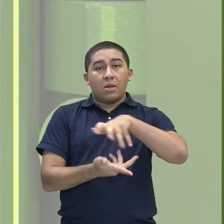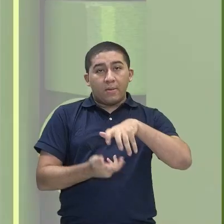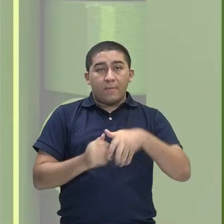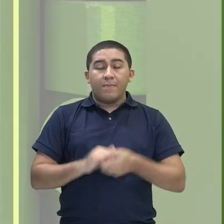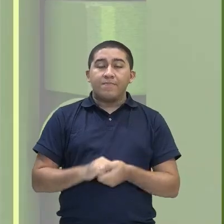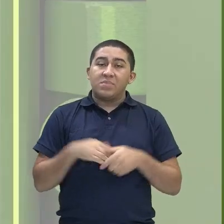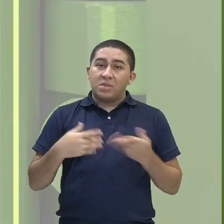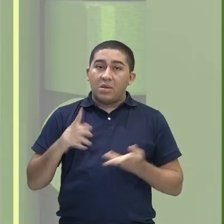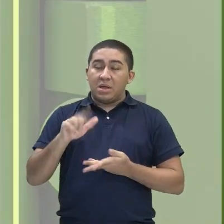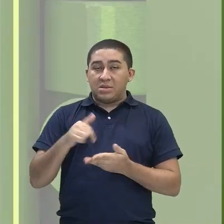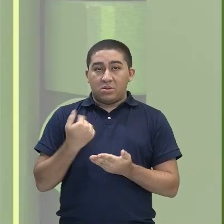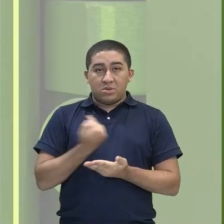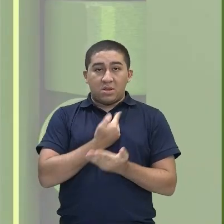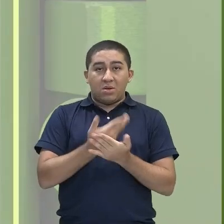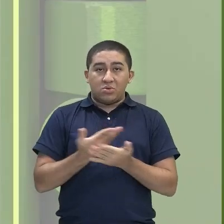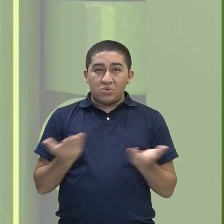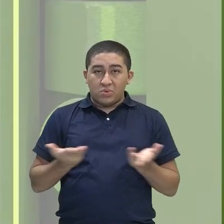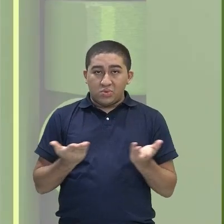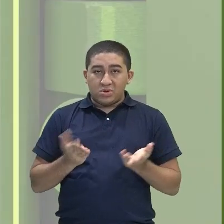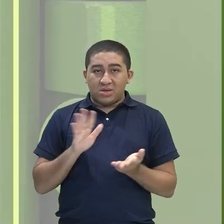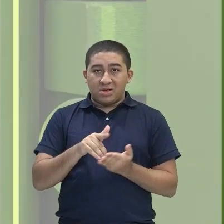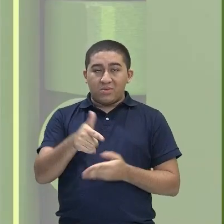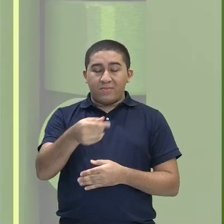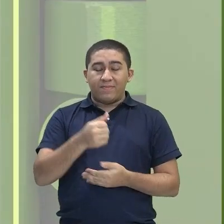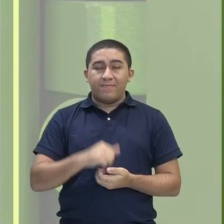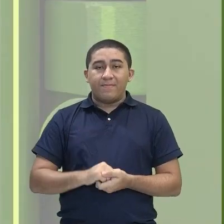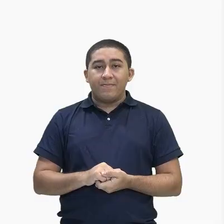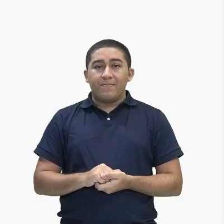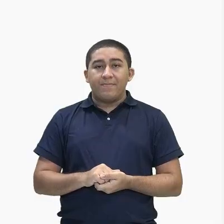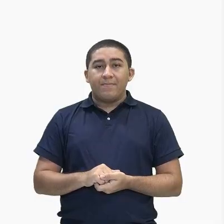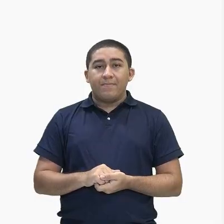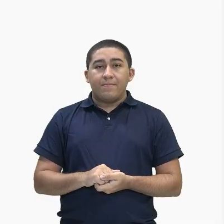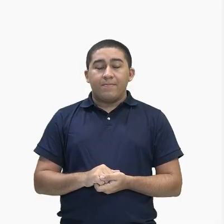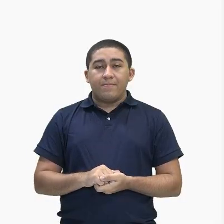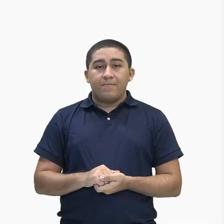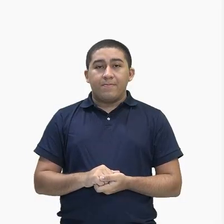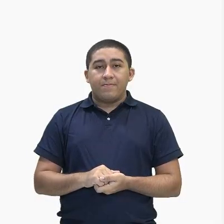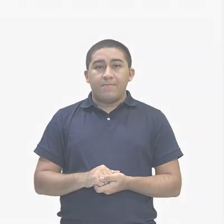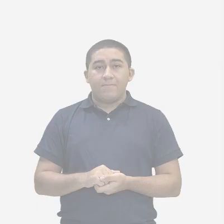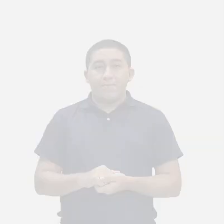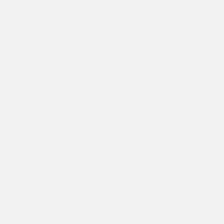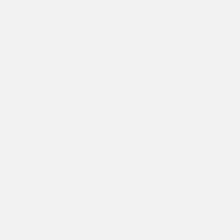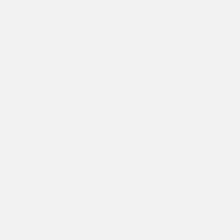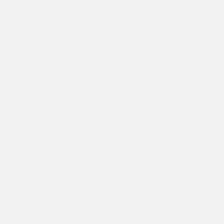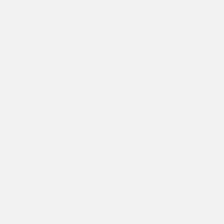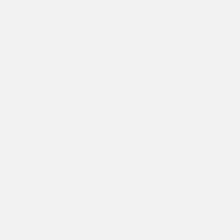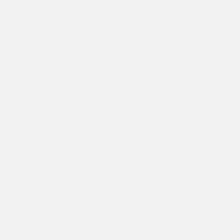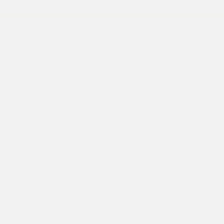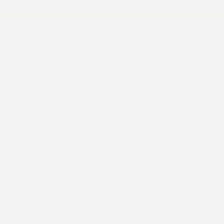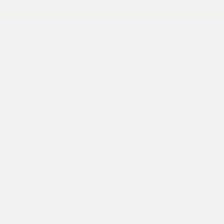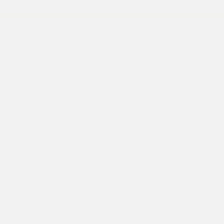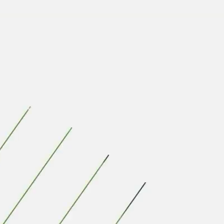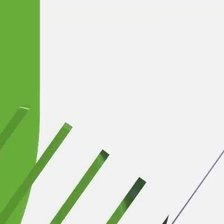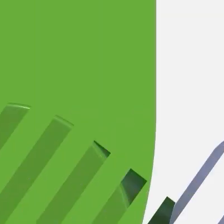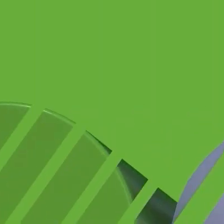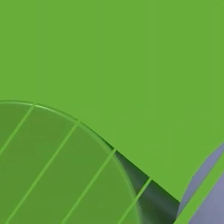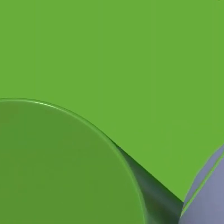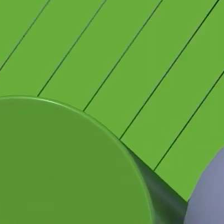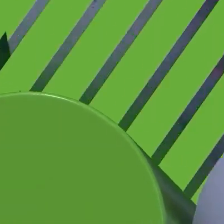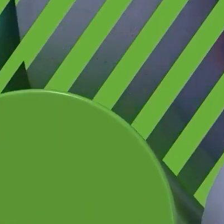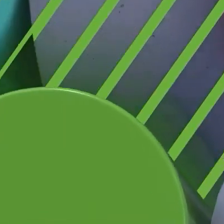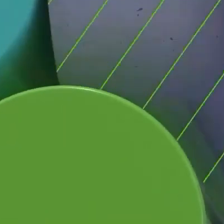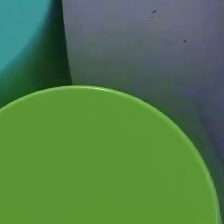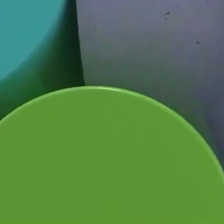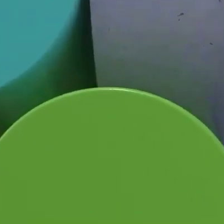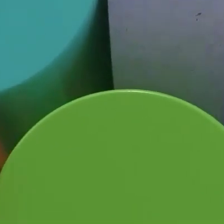Então, essa foi a nossa aula de hoje. Até a próxima!